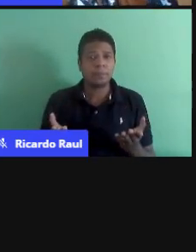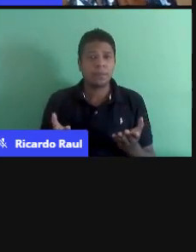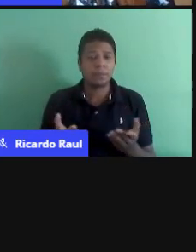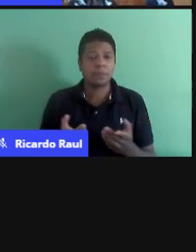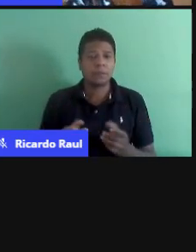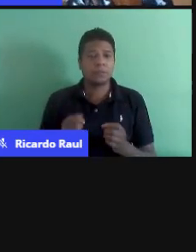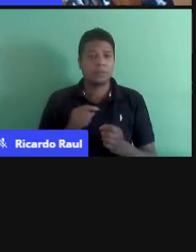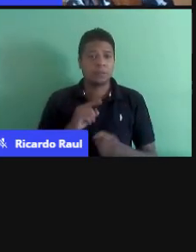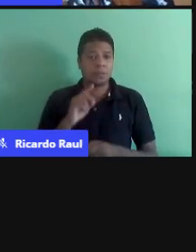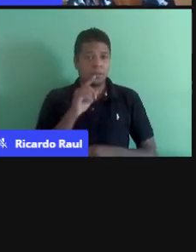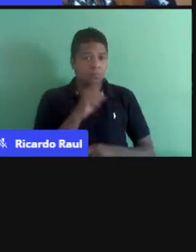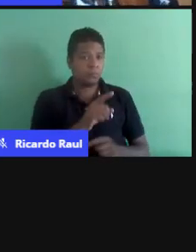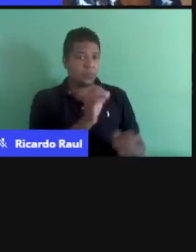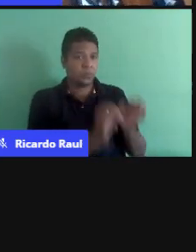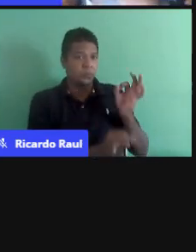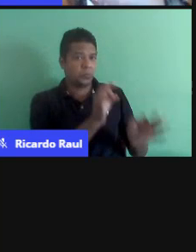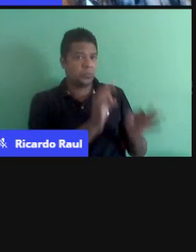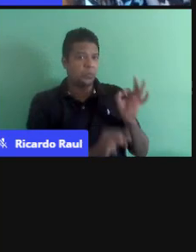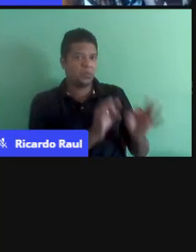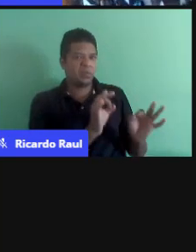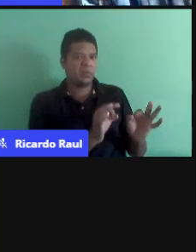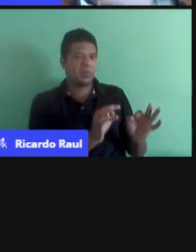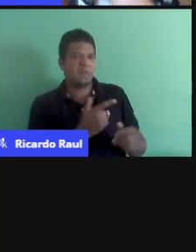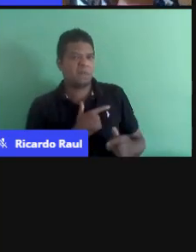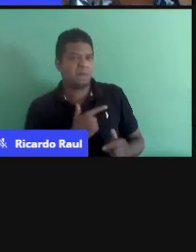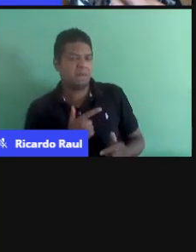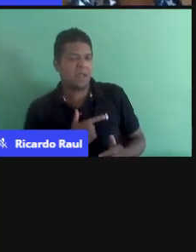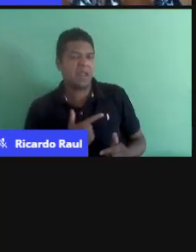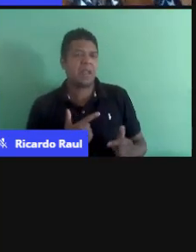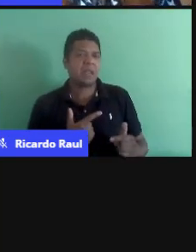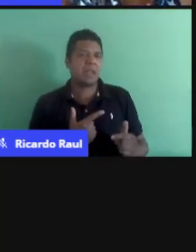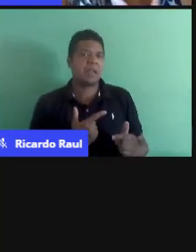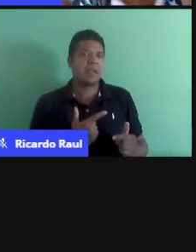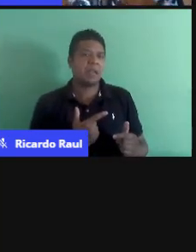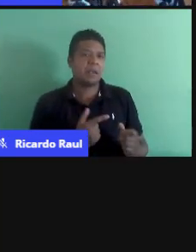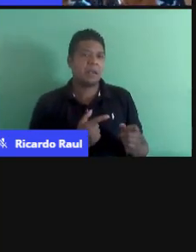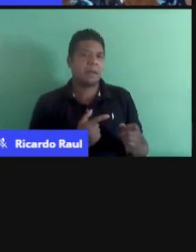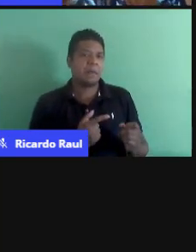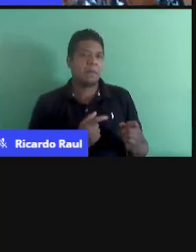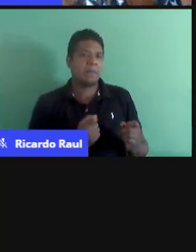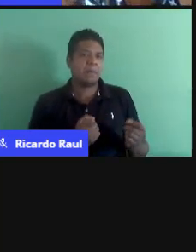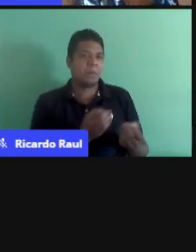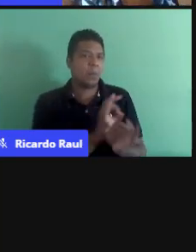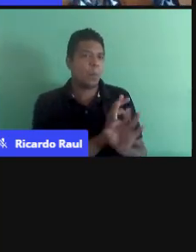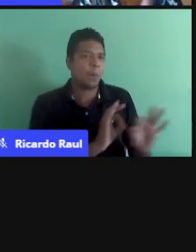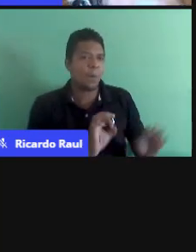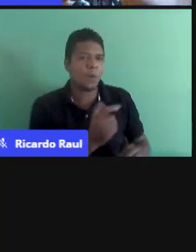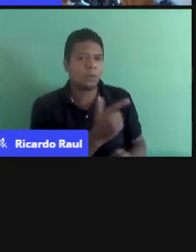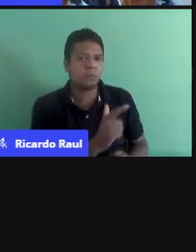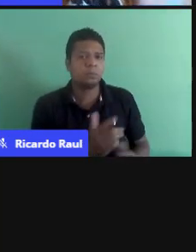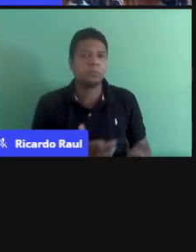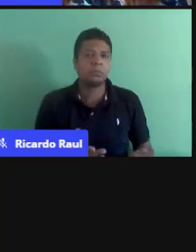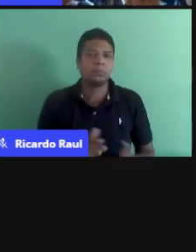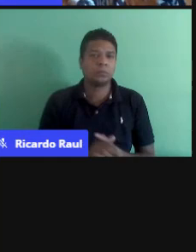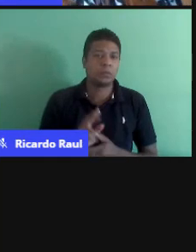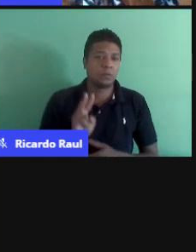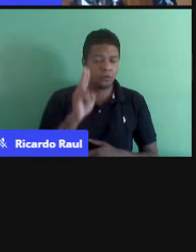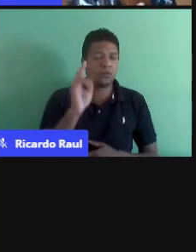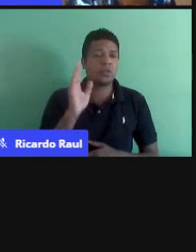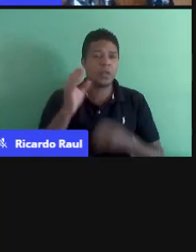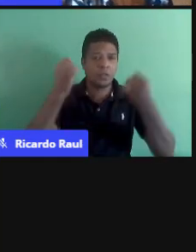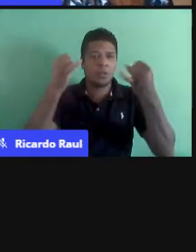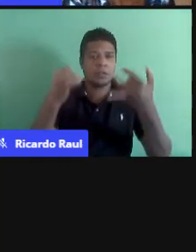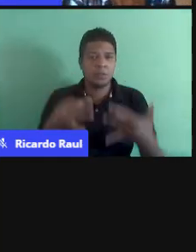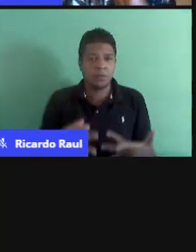julgamos imperfeito. E o desenho da criança, ele deve ser valorizado, como nós já dissemos, e vamos afirmar isso a